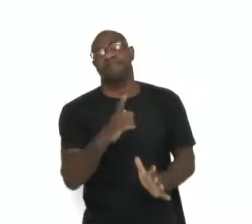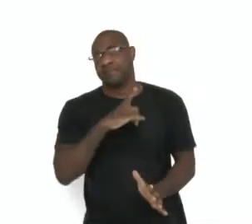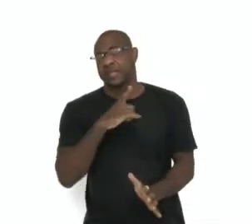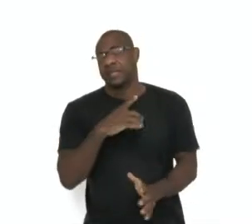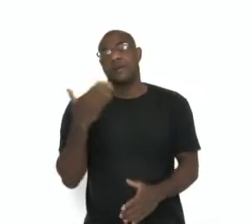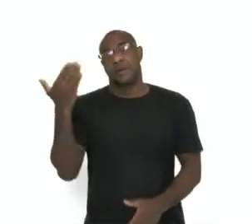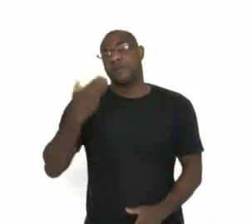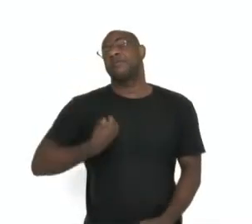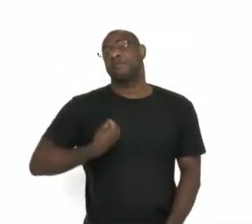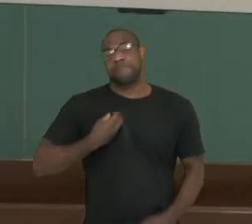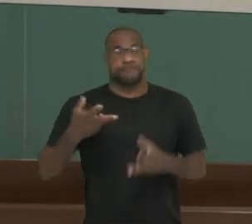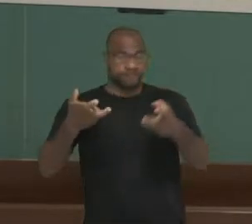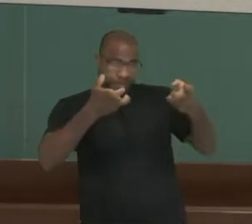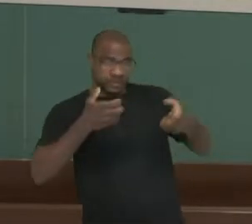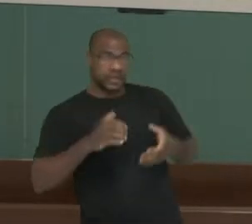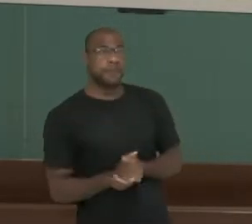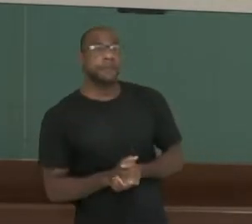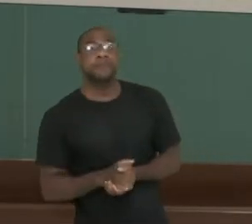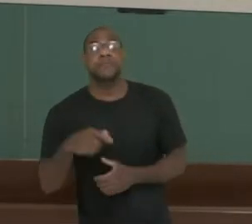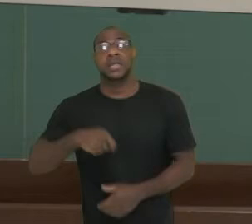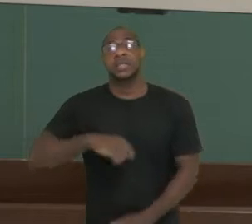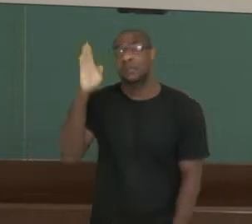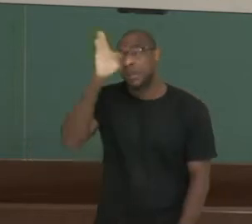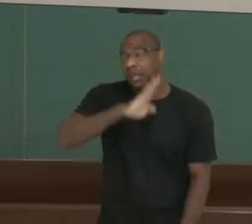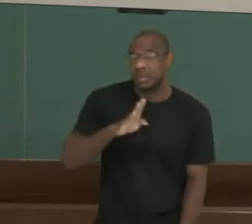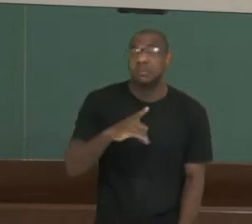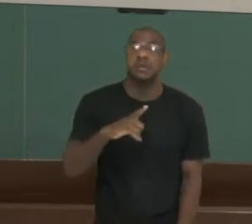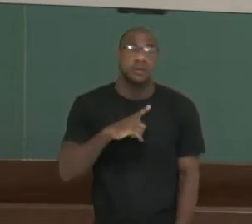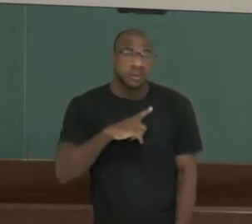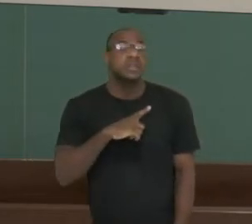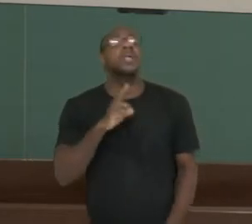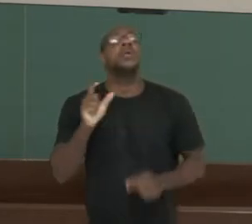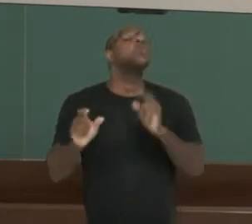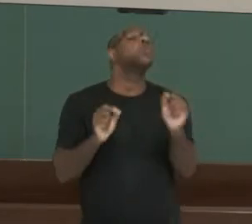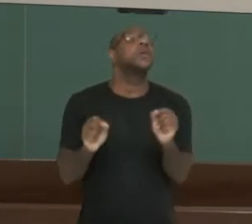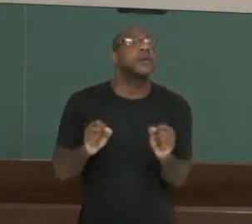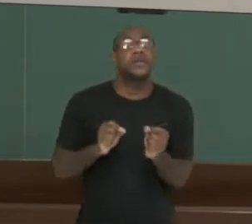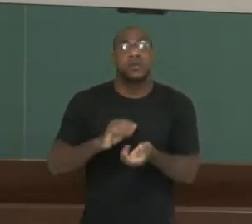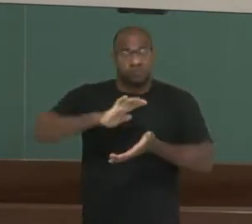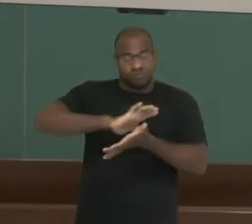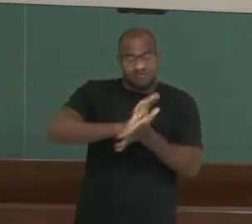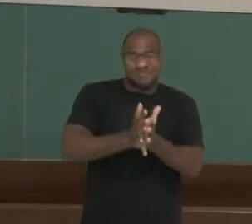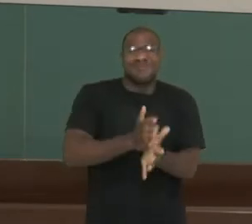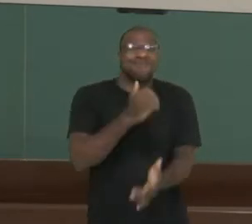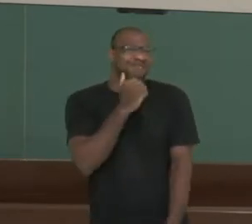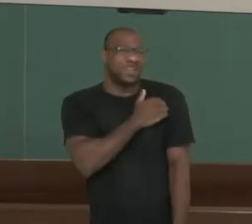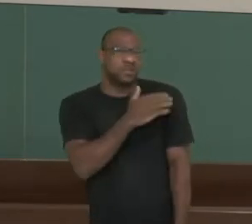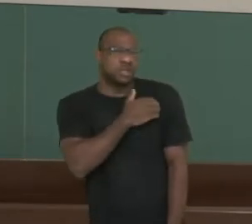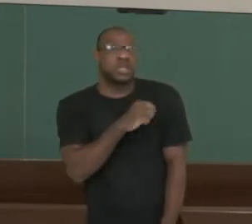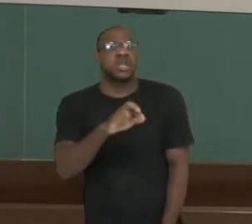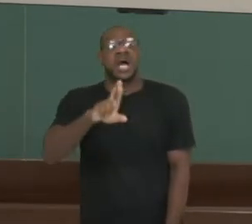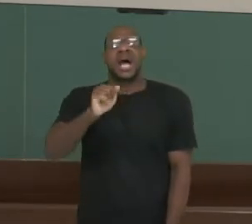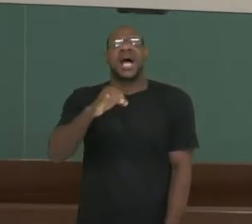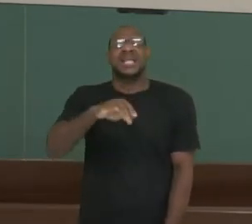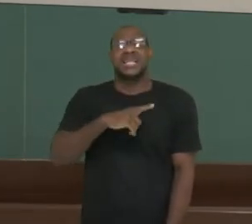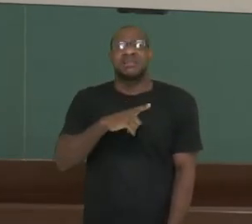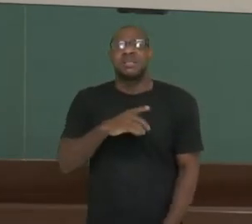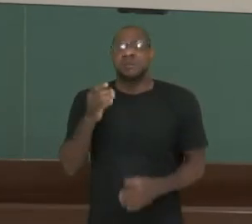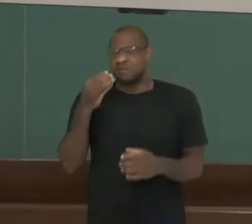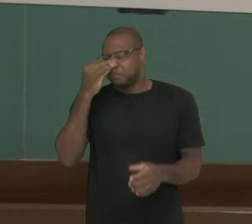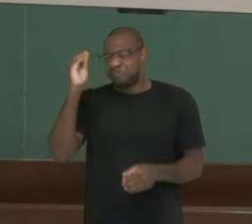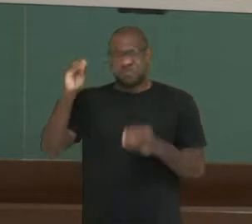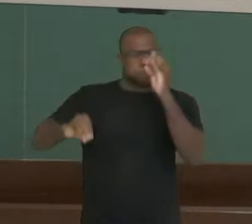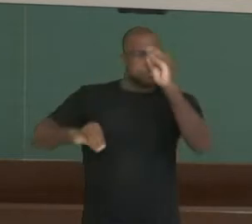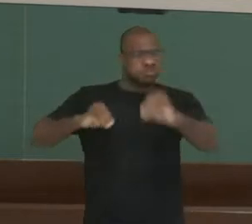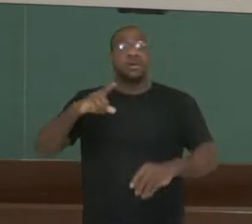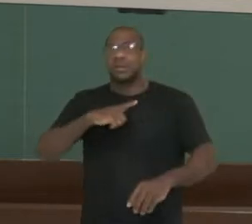em nossa sociedade. Aqui no Brasil, então, a gente vai ver que o racismo, ele é rejeitado por